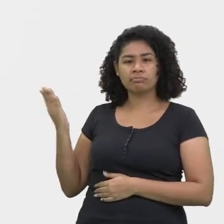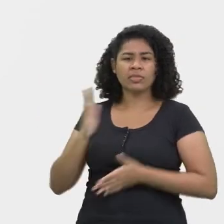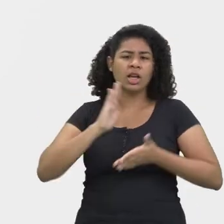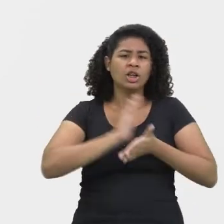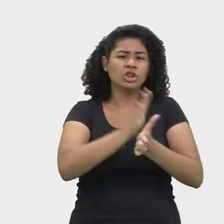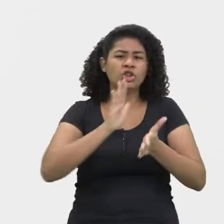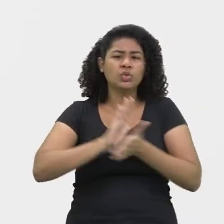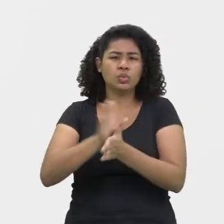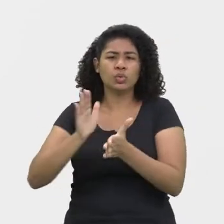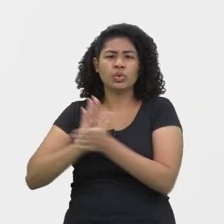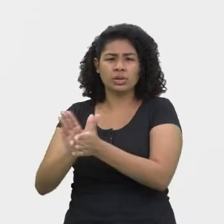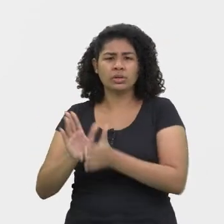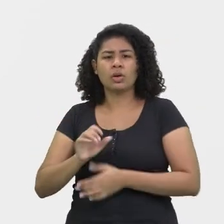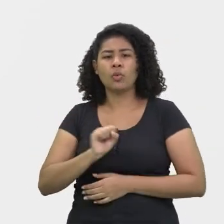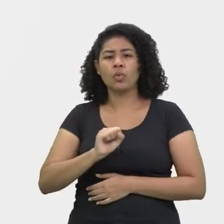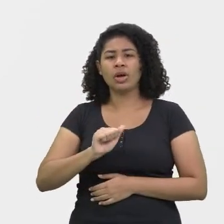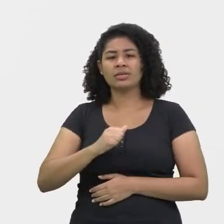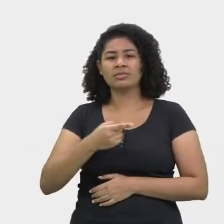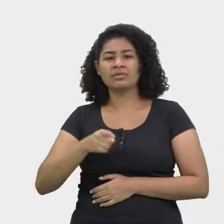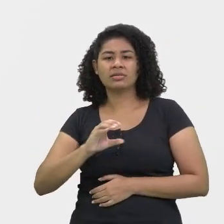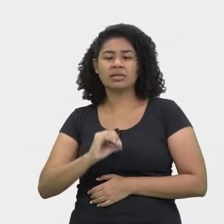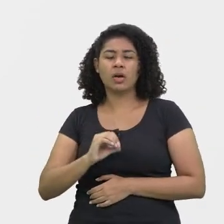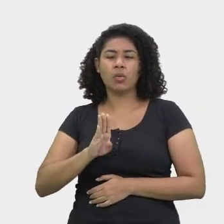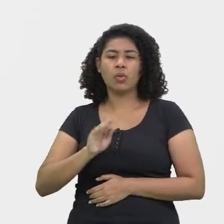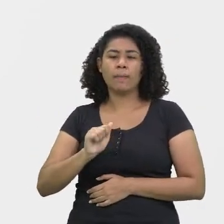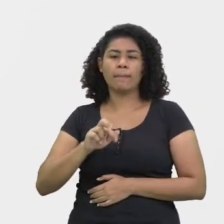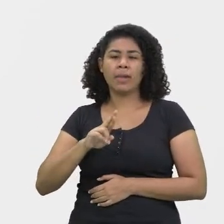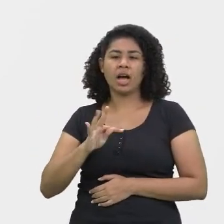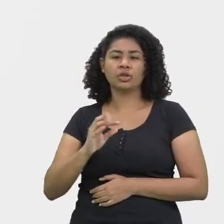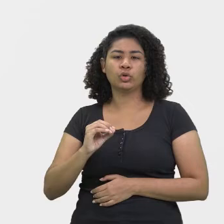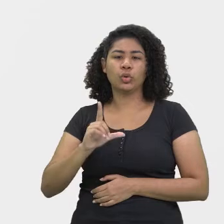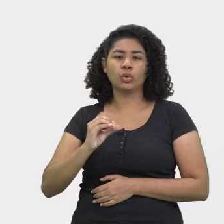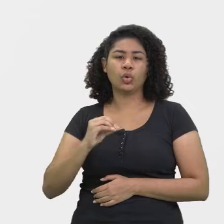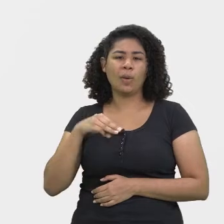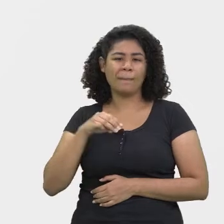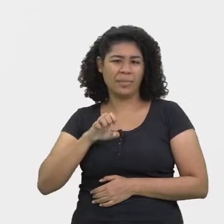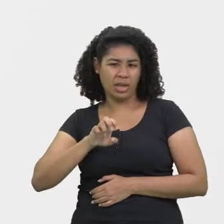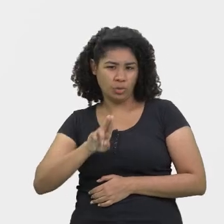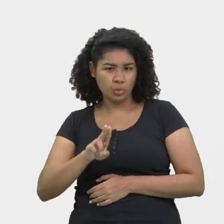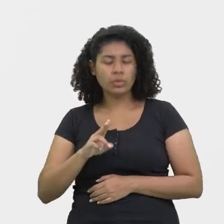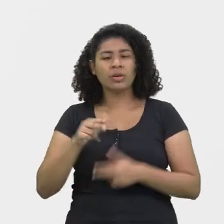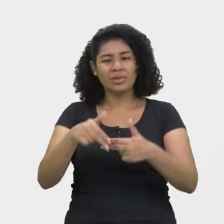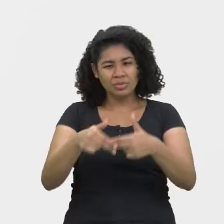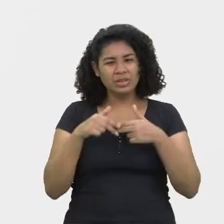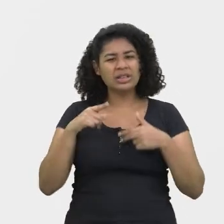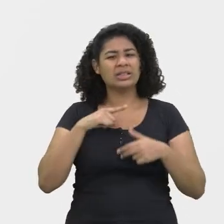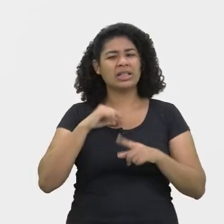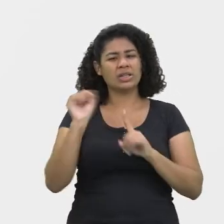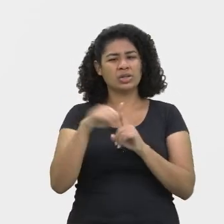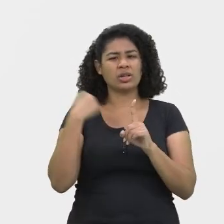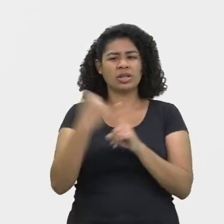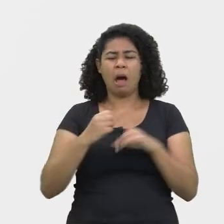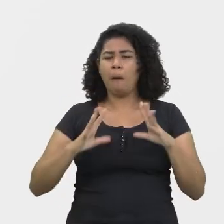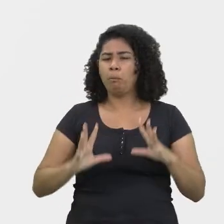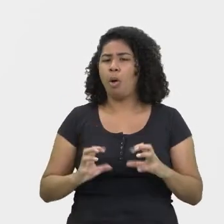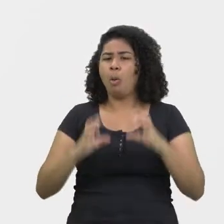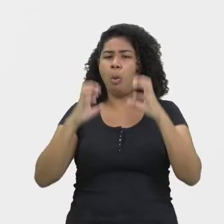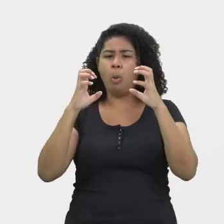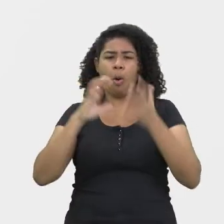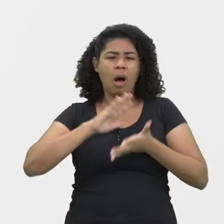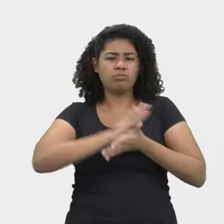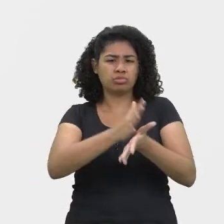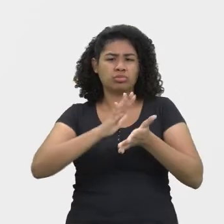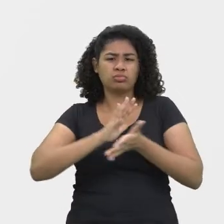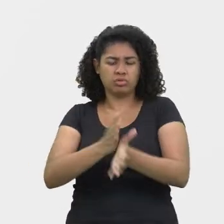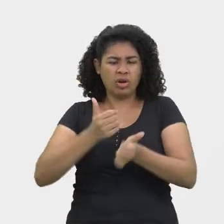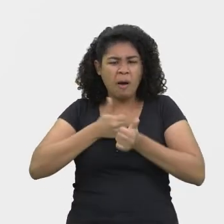Bartolomeu, a noite de São Bartolomeu, né? Surgimento de conflitos sociais de ordem religiosa, além de perseguições